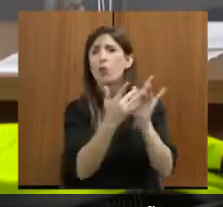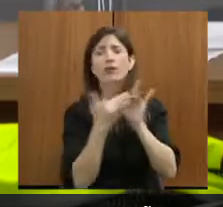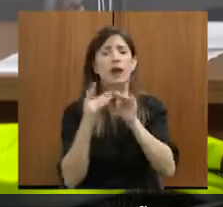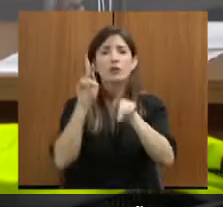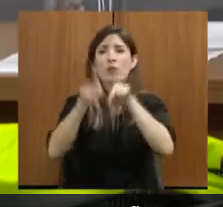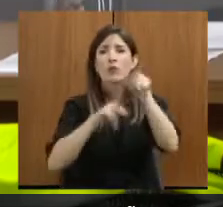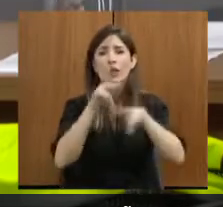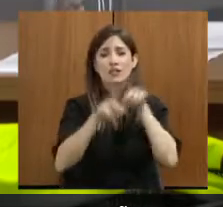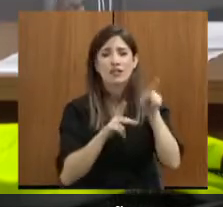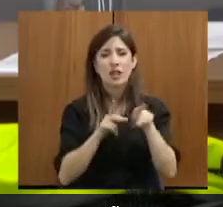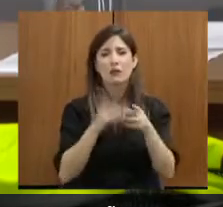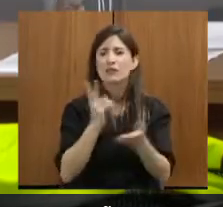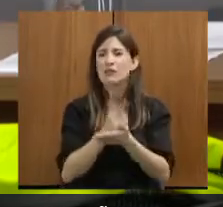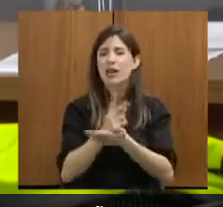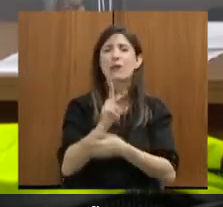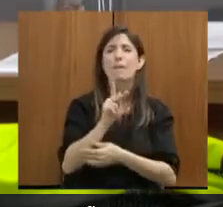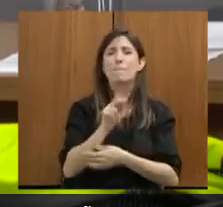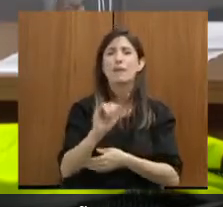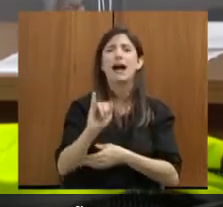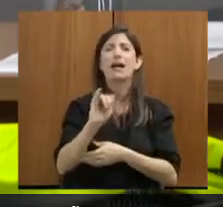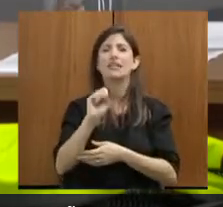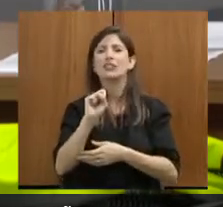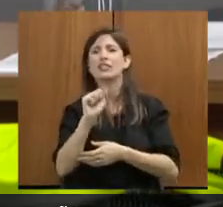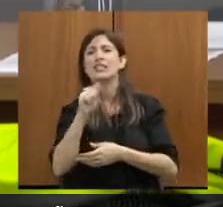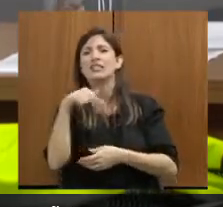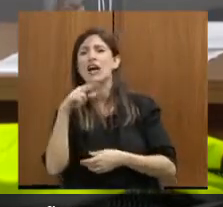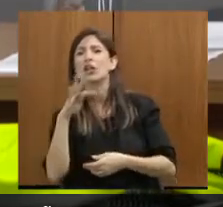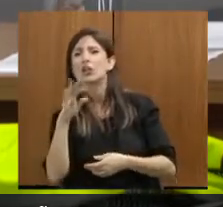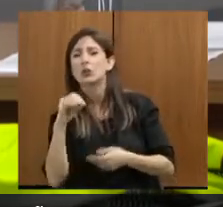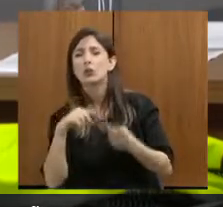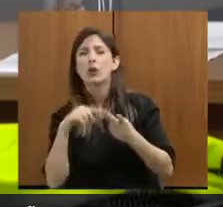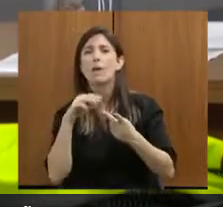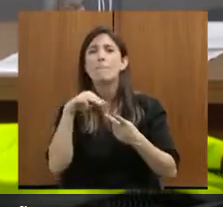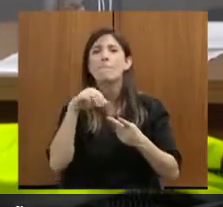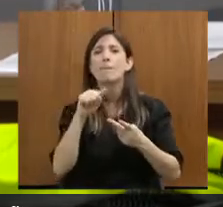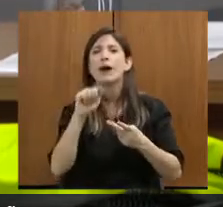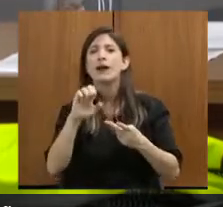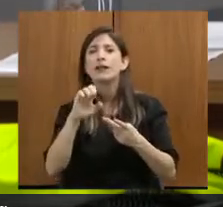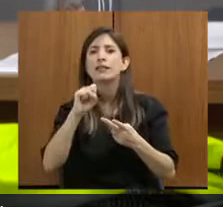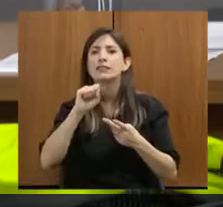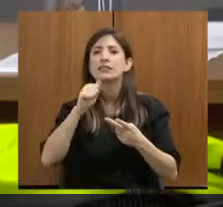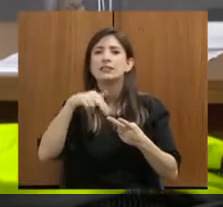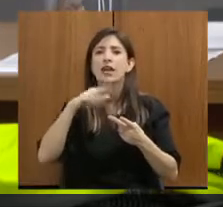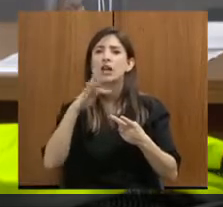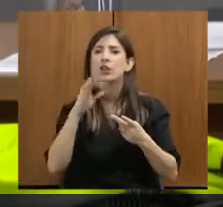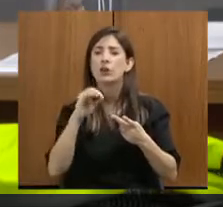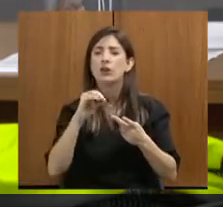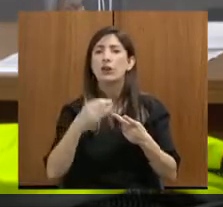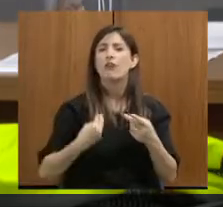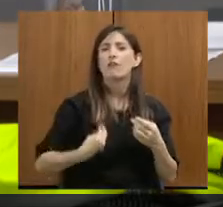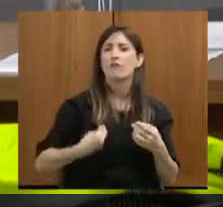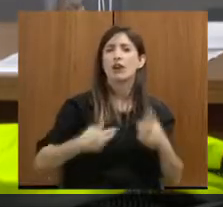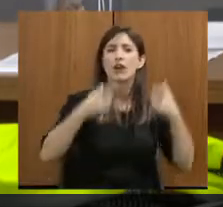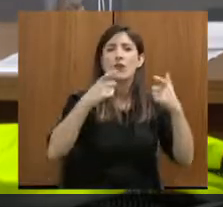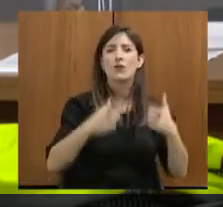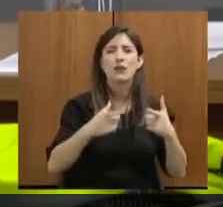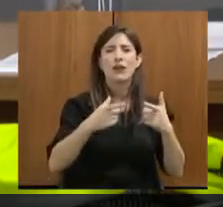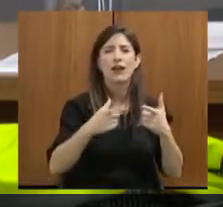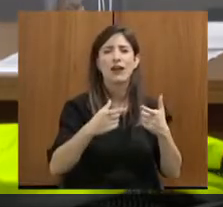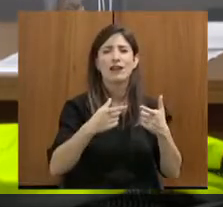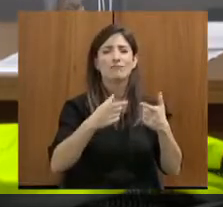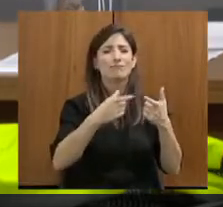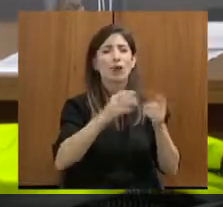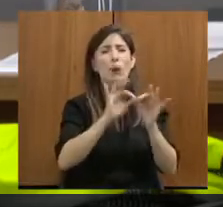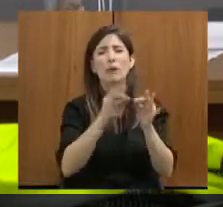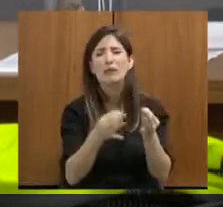pai-de-santo mãe-de-santo ele é a maioria vive em vive na periferia ou próximo a elas né na